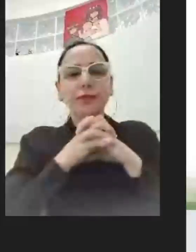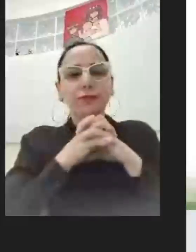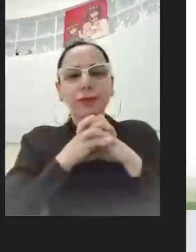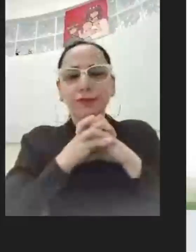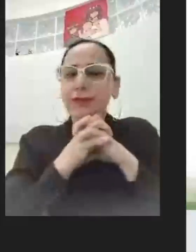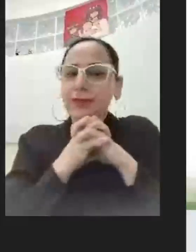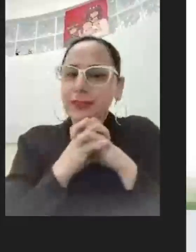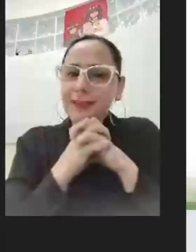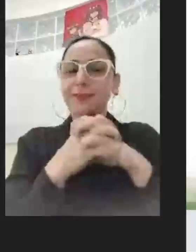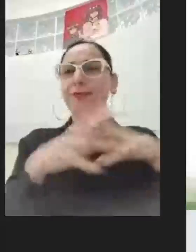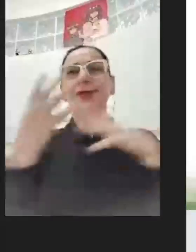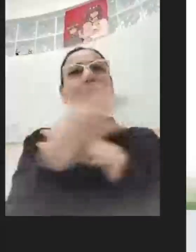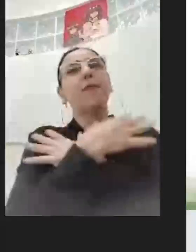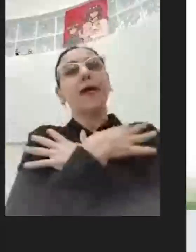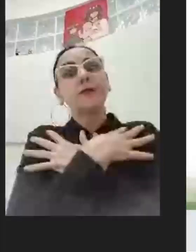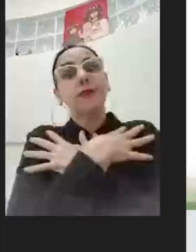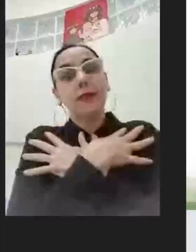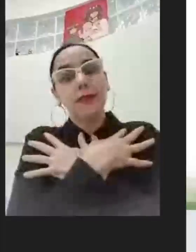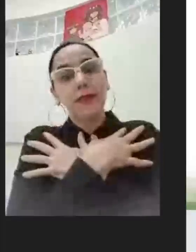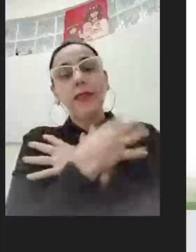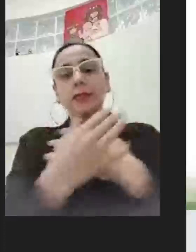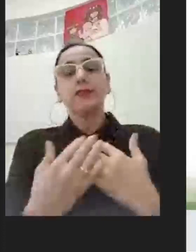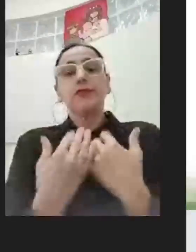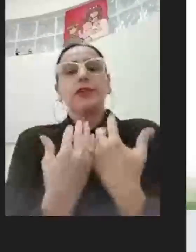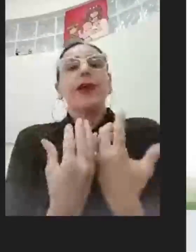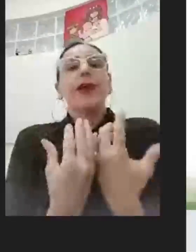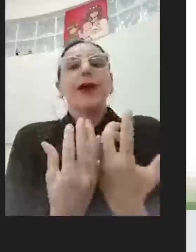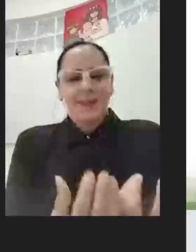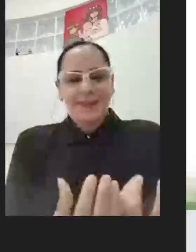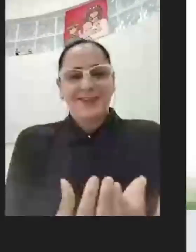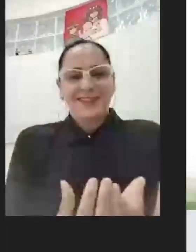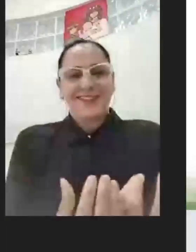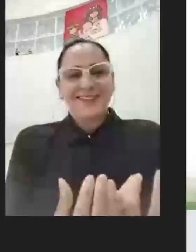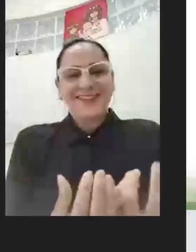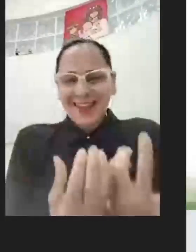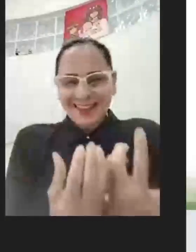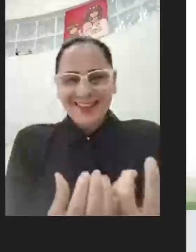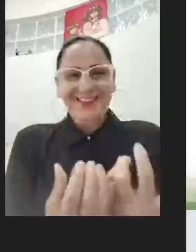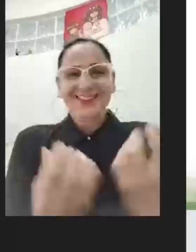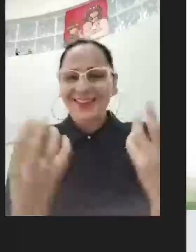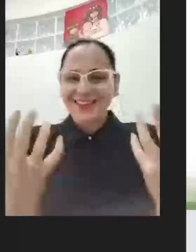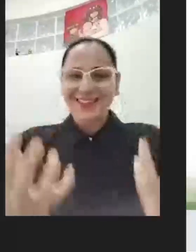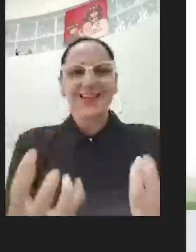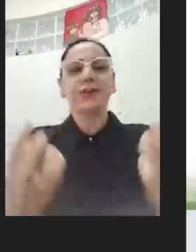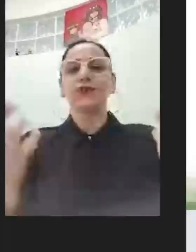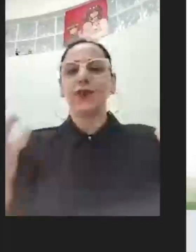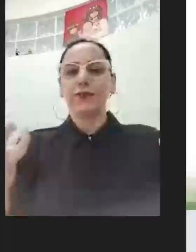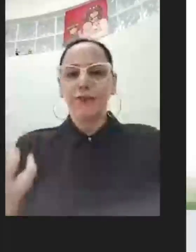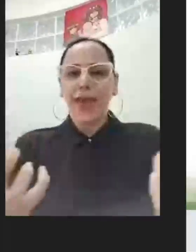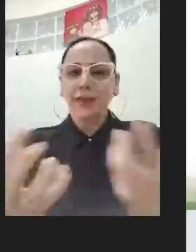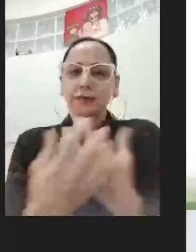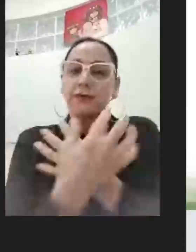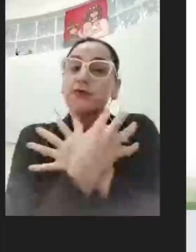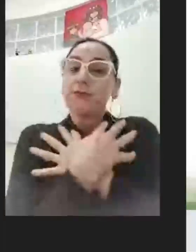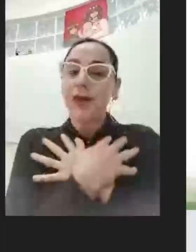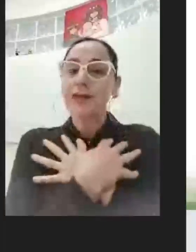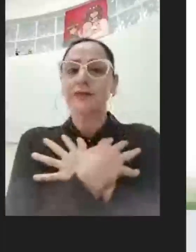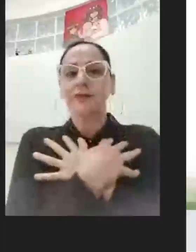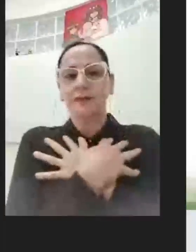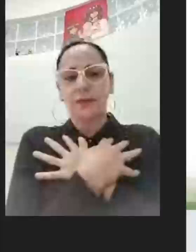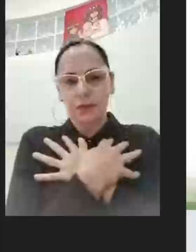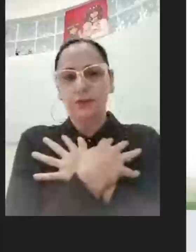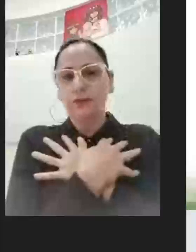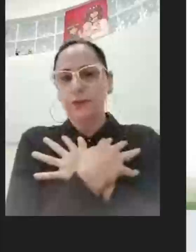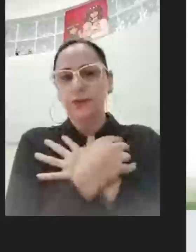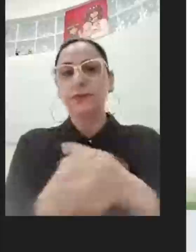filho e digo, tu não me deu um beijo ainda, tu não me deu um abraço ainda. Então, a gente é carente de carinho, de atenção, de afeto,